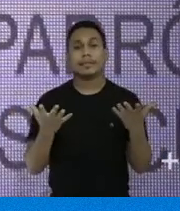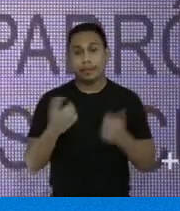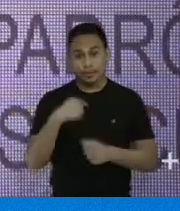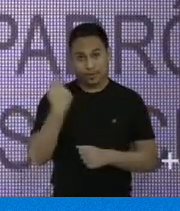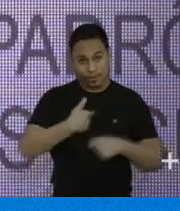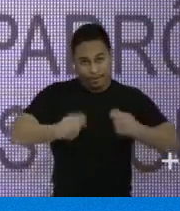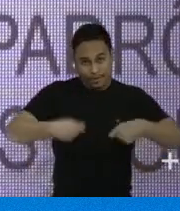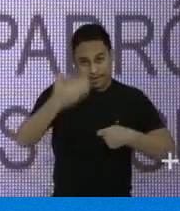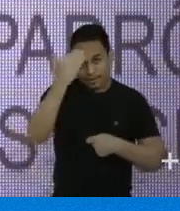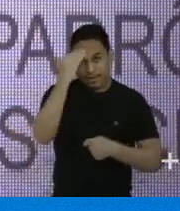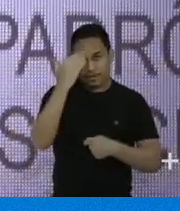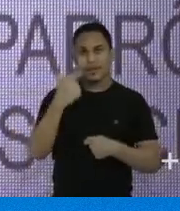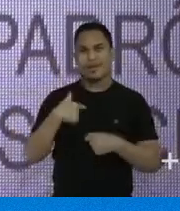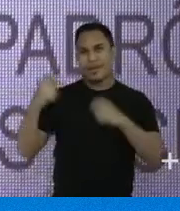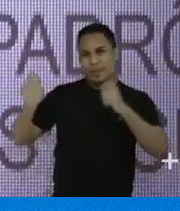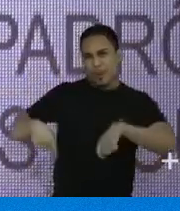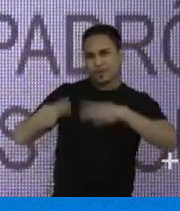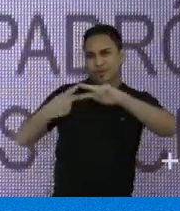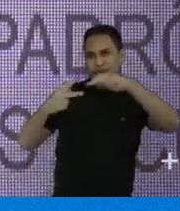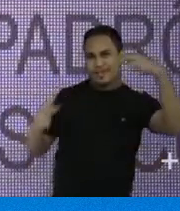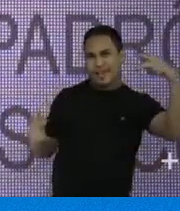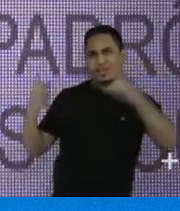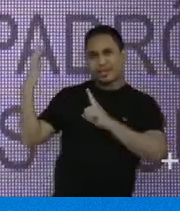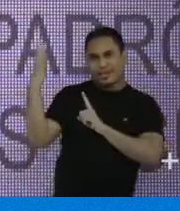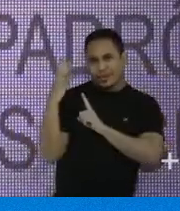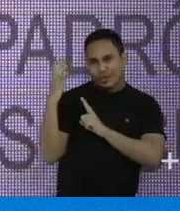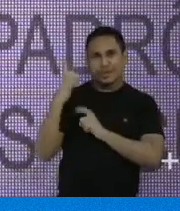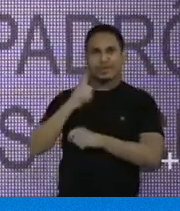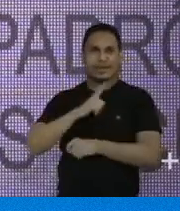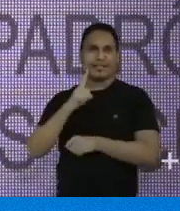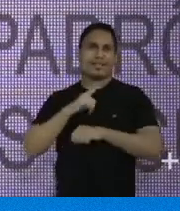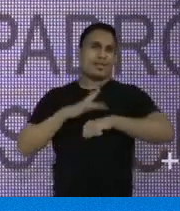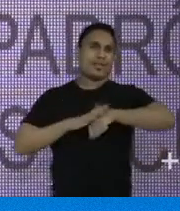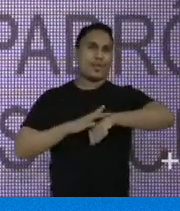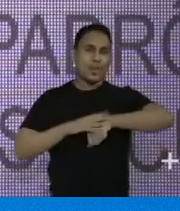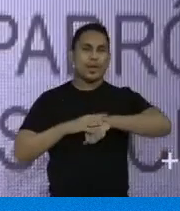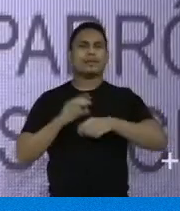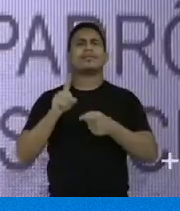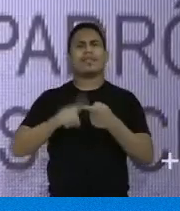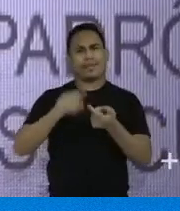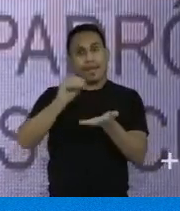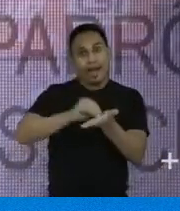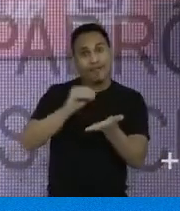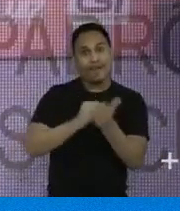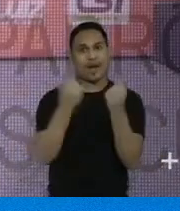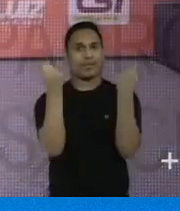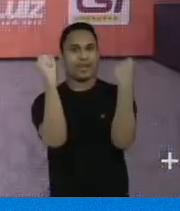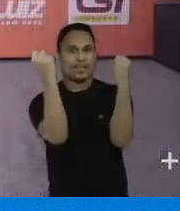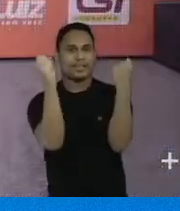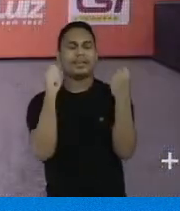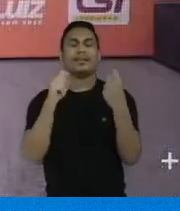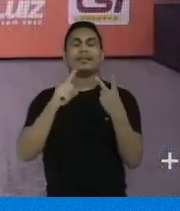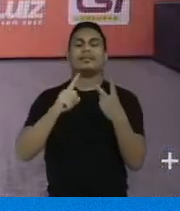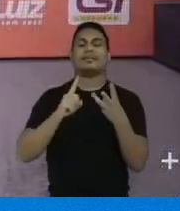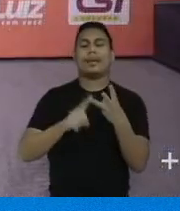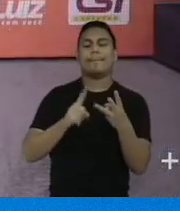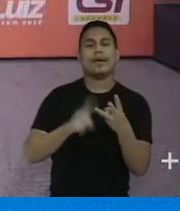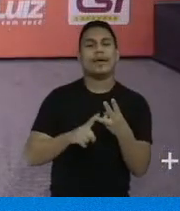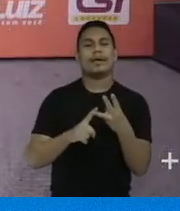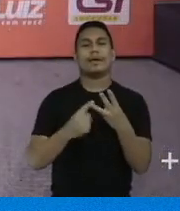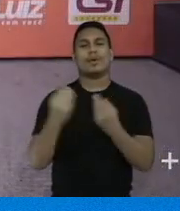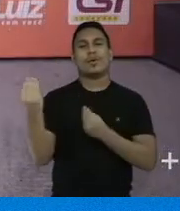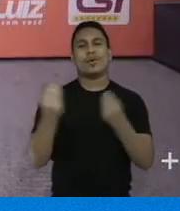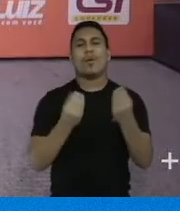predisposição genética, os fatores relativos à falta de exercício, à má forma de se